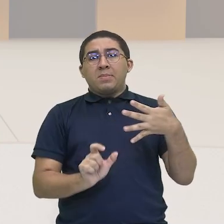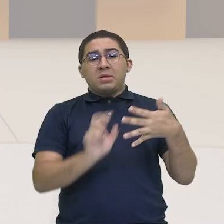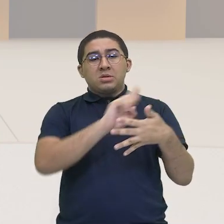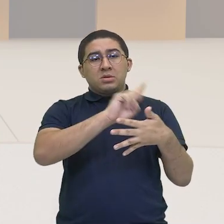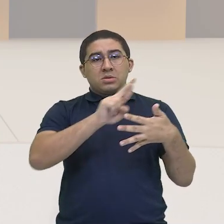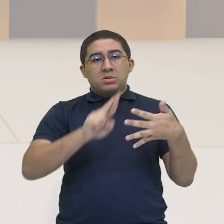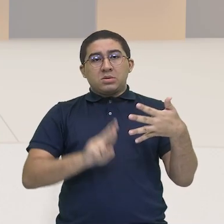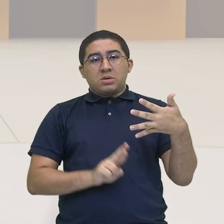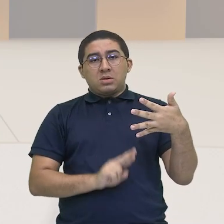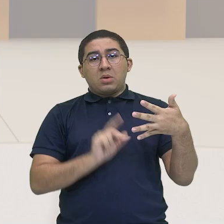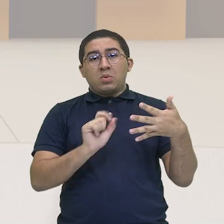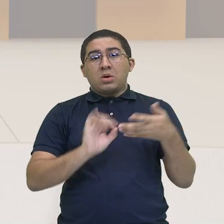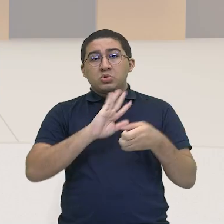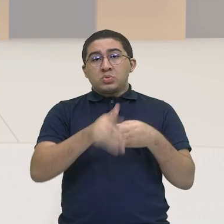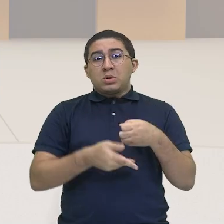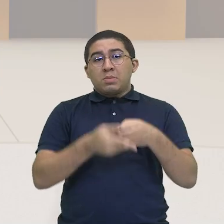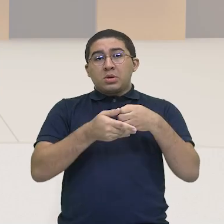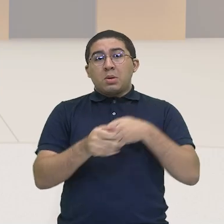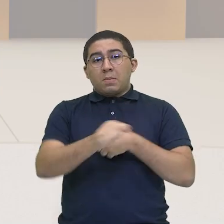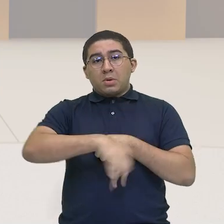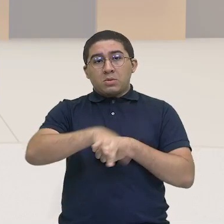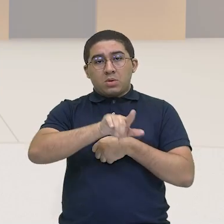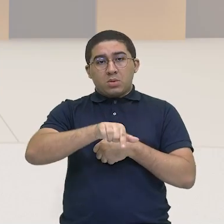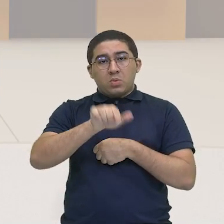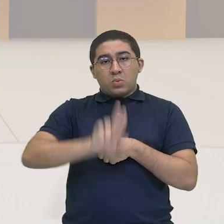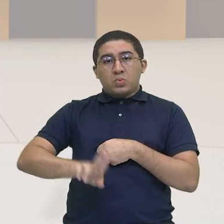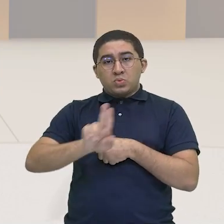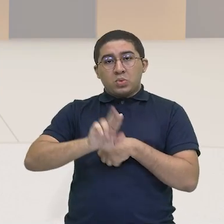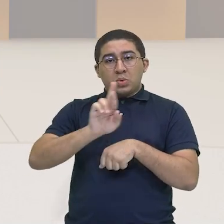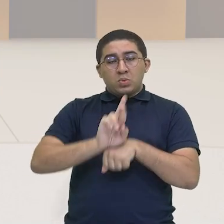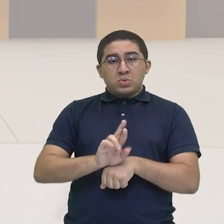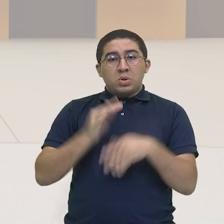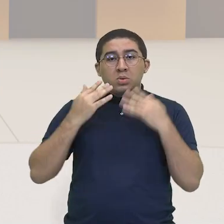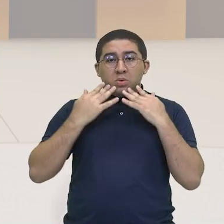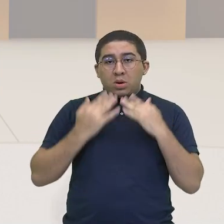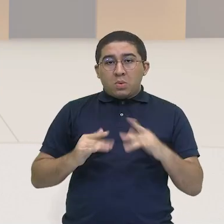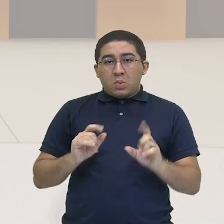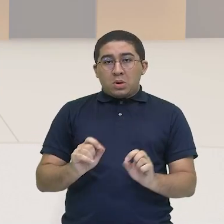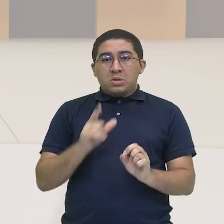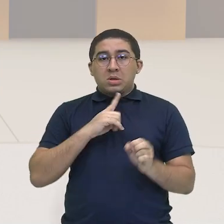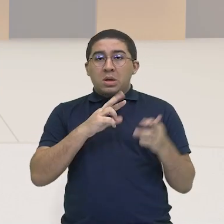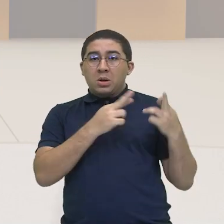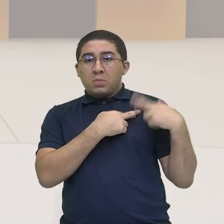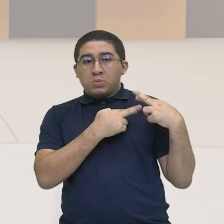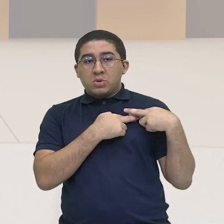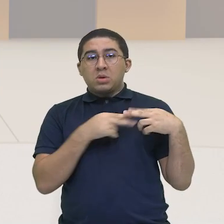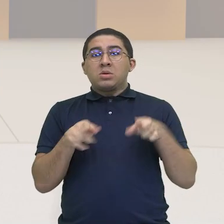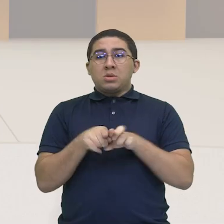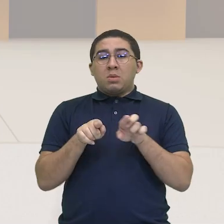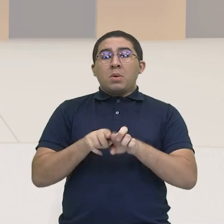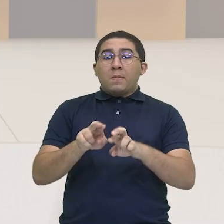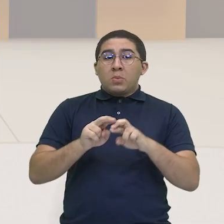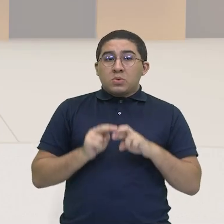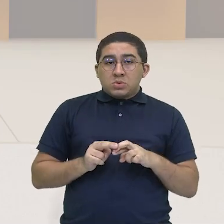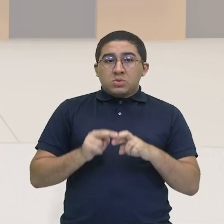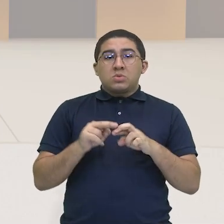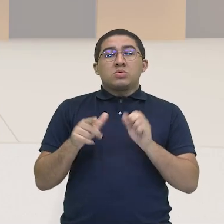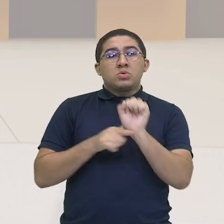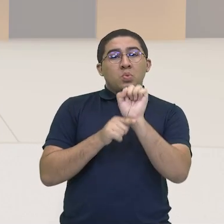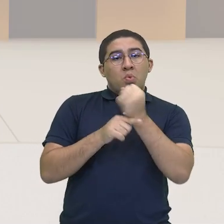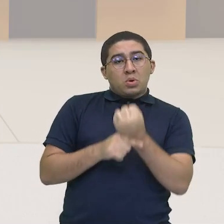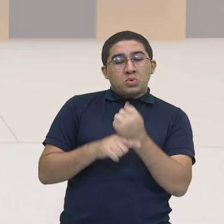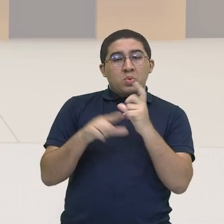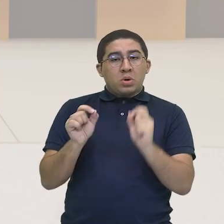sustentabilidade ambiental, ela se refere à utilização dos recursos naturais de forma responsável, e sendo assim,